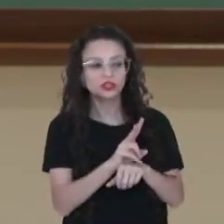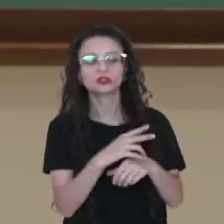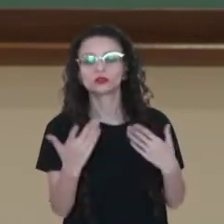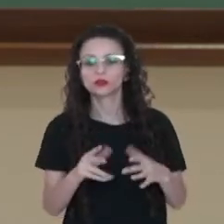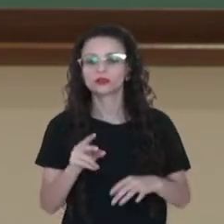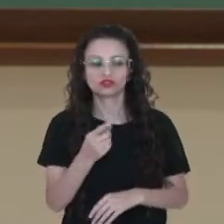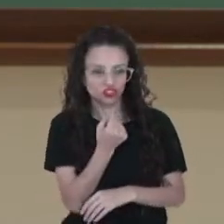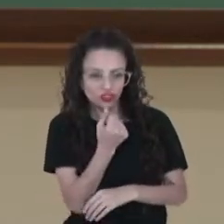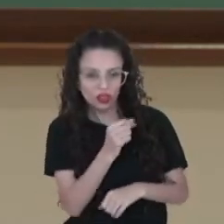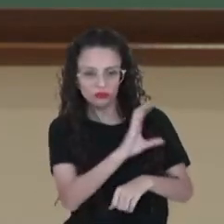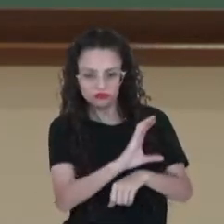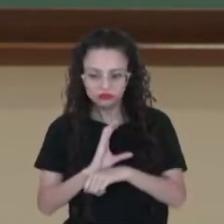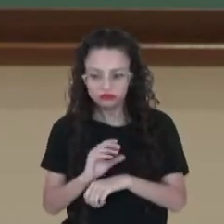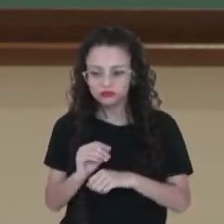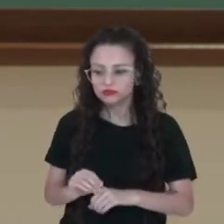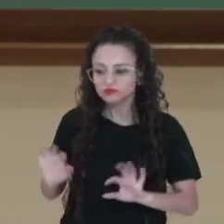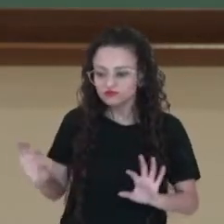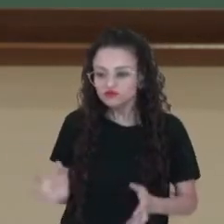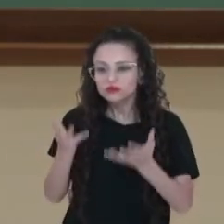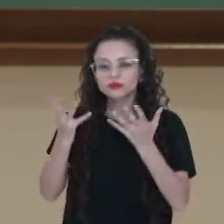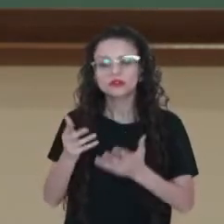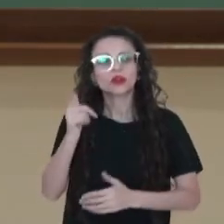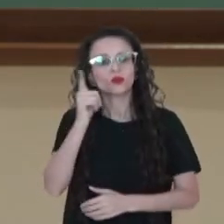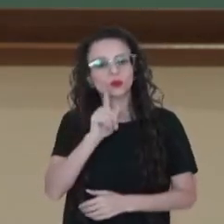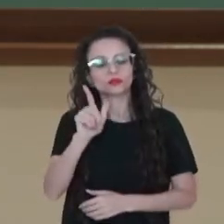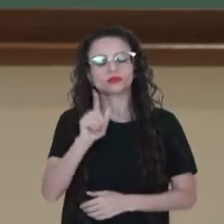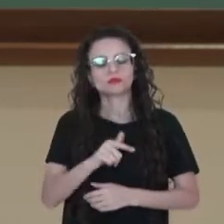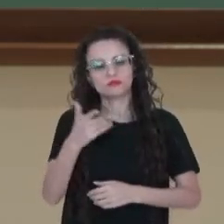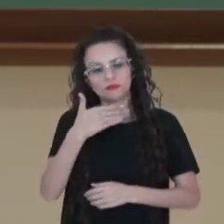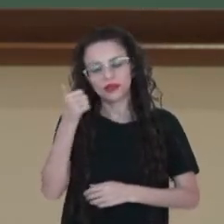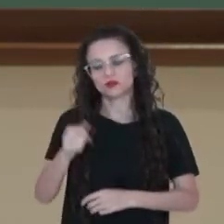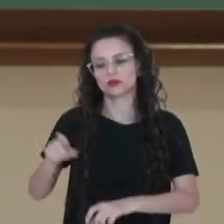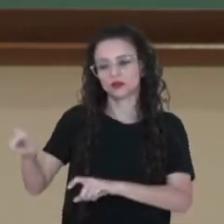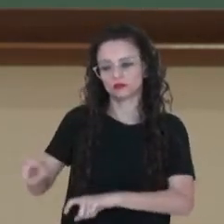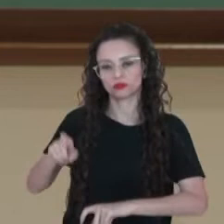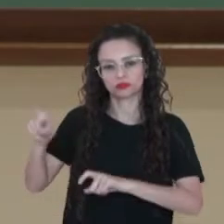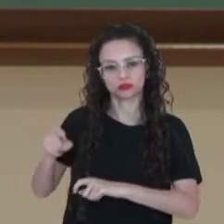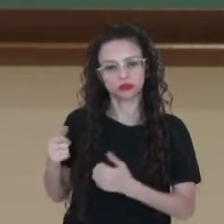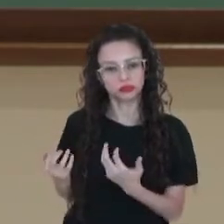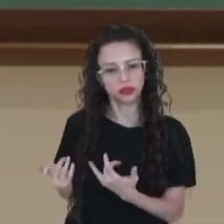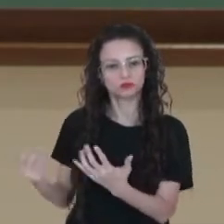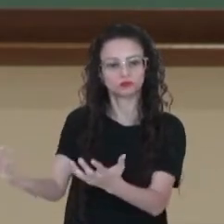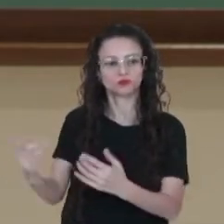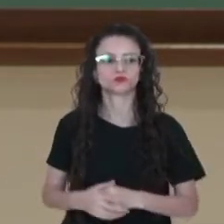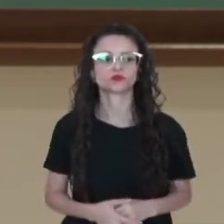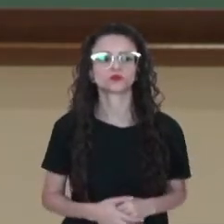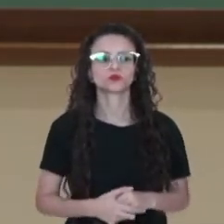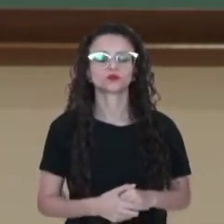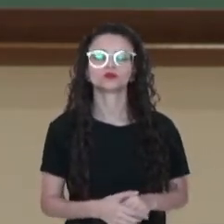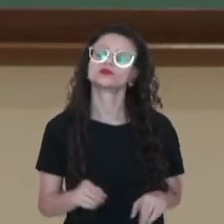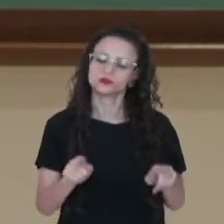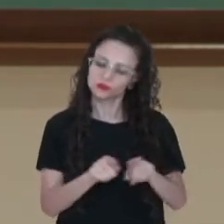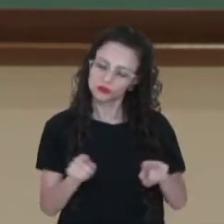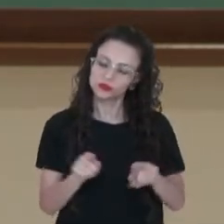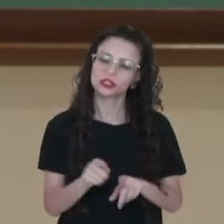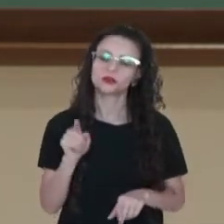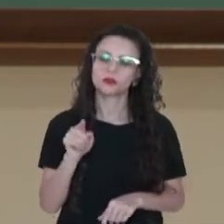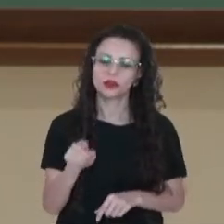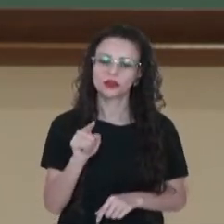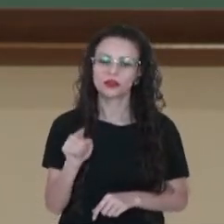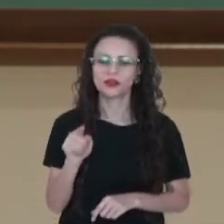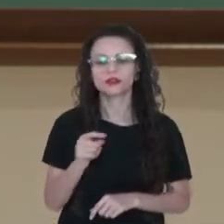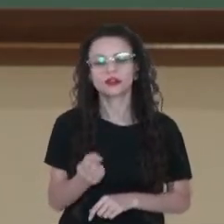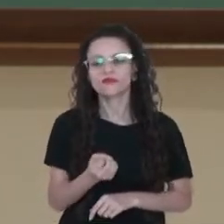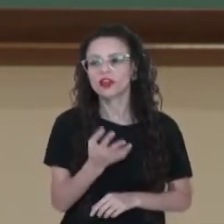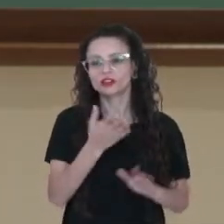que esses senhores de engenho pudessem melhorar a sua produção, né? E então essas